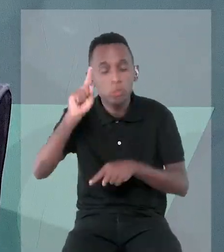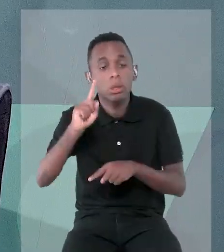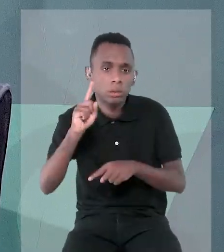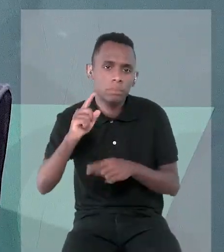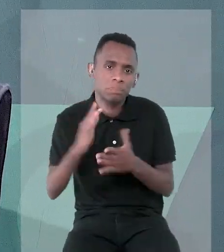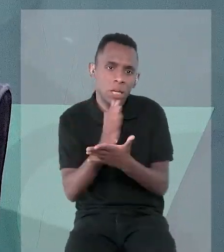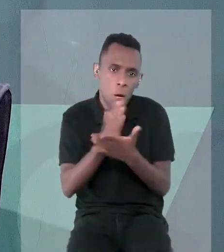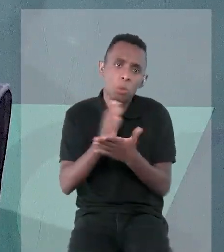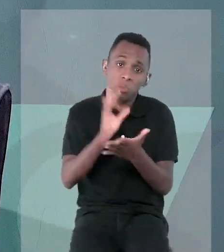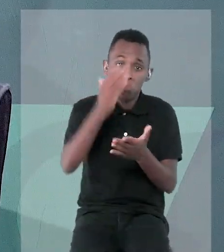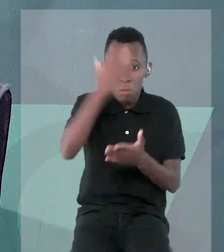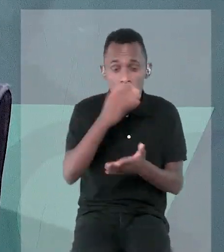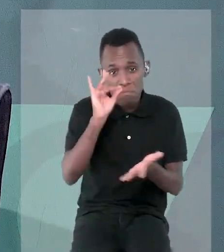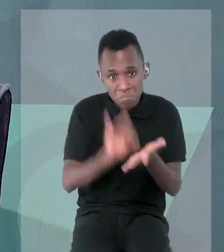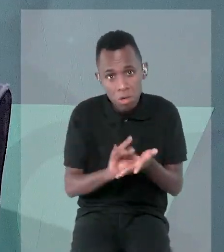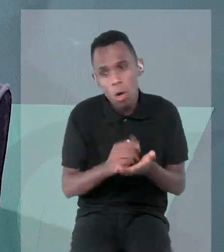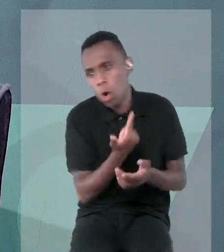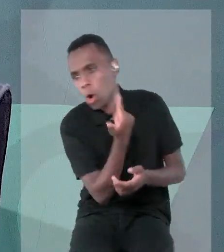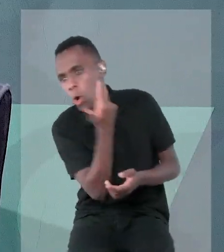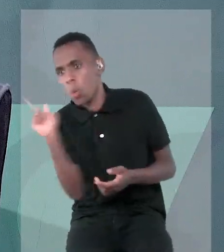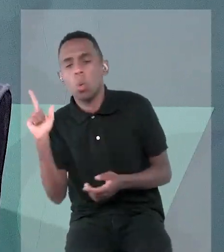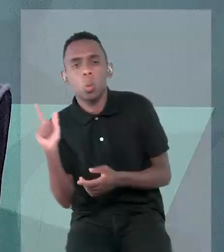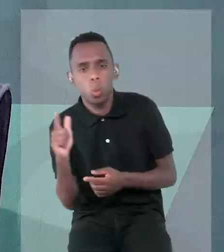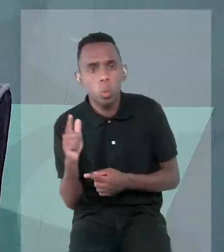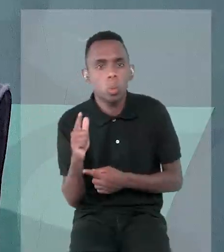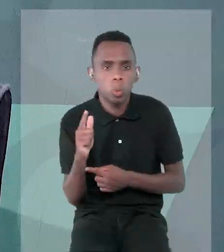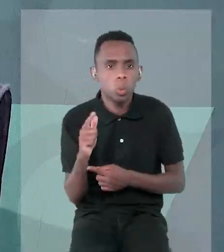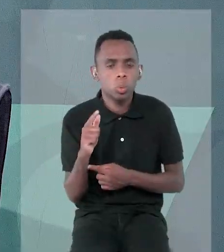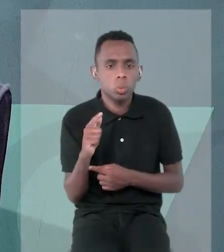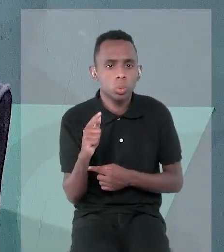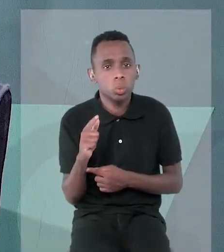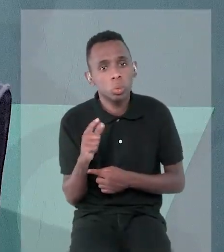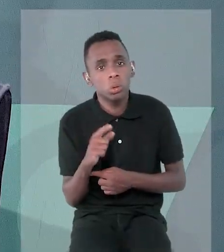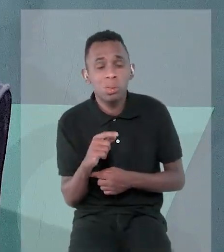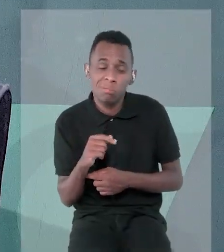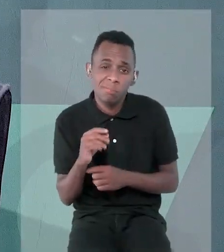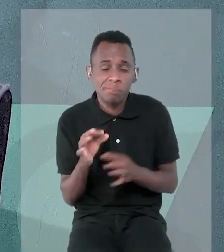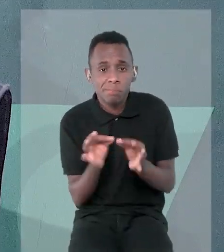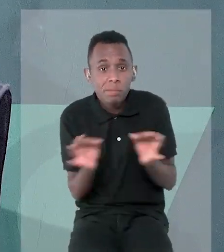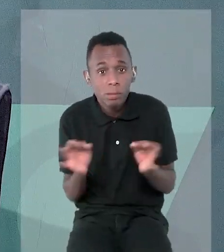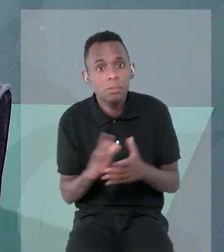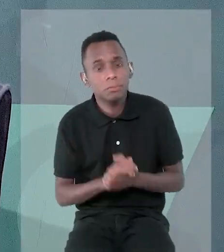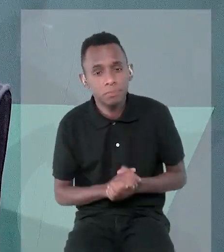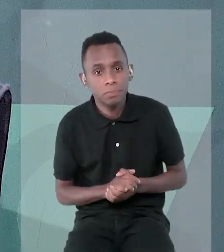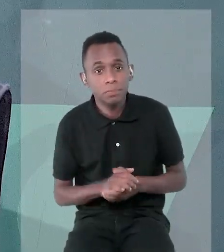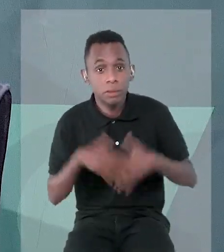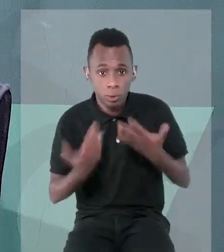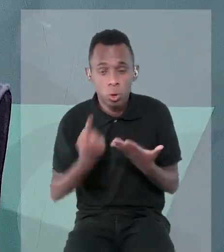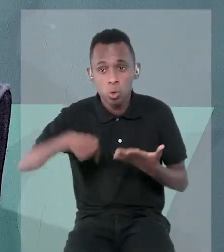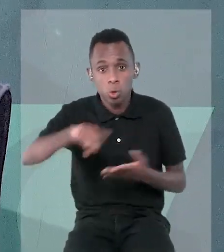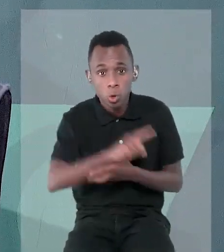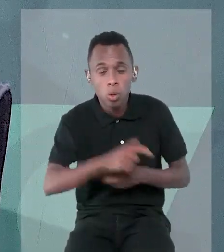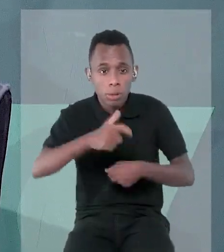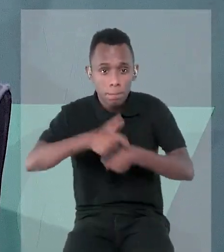né? Alguns concretos, outros, né, são sensíveis. E então a gente